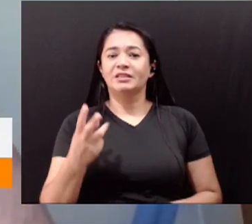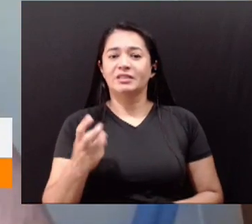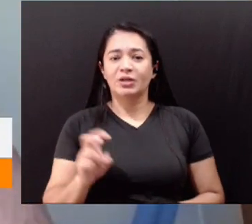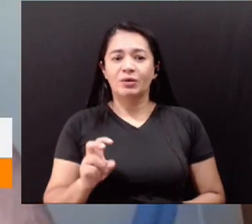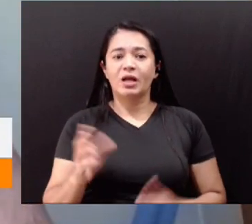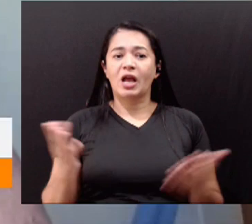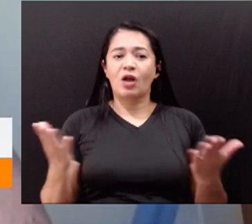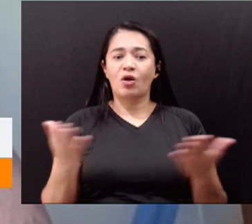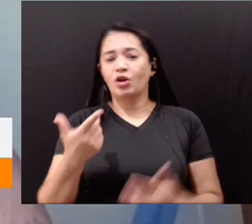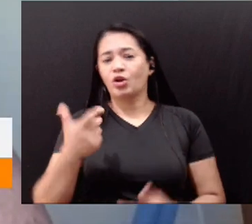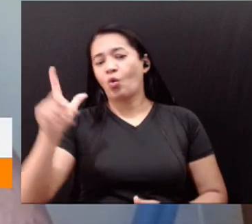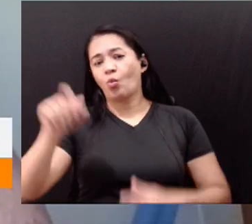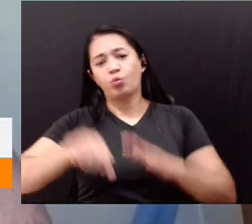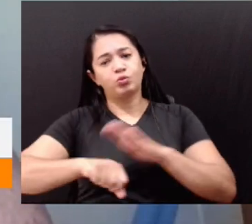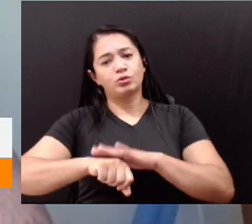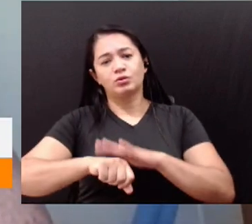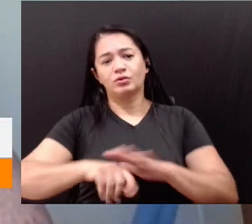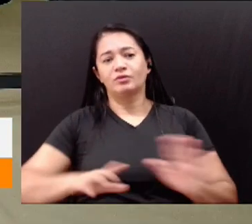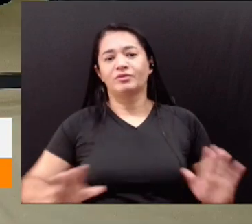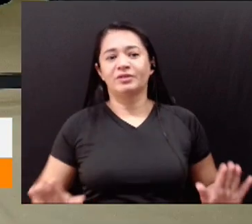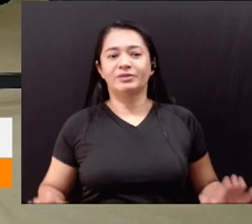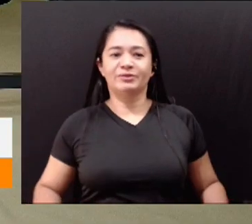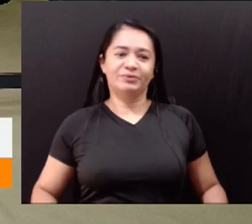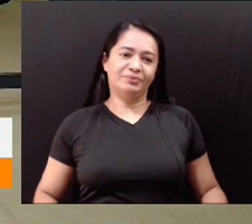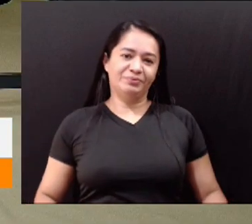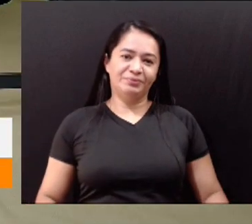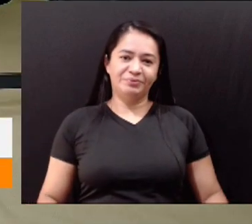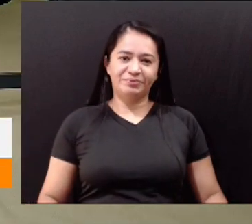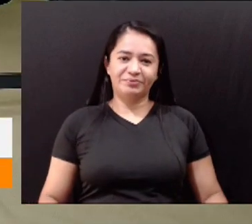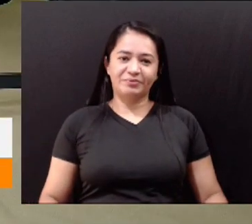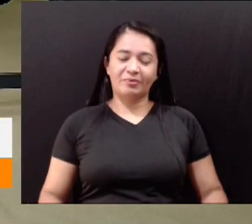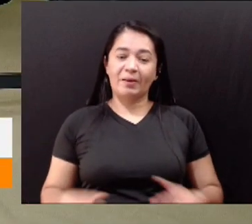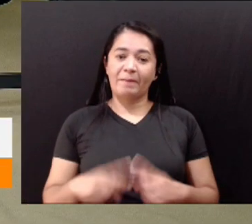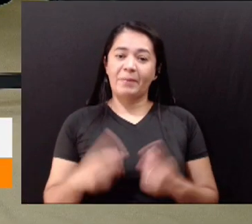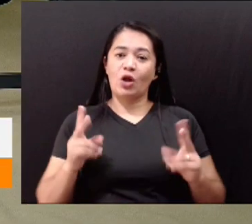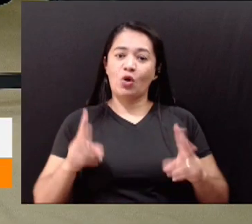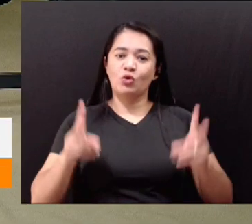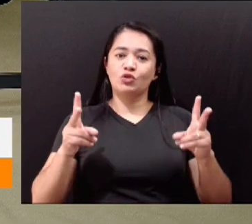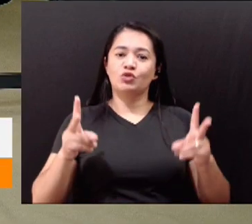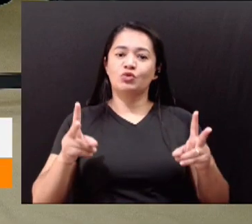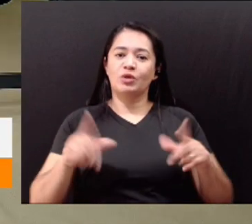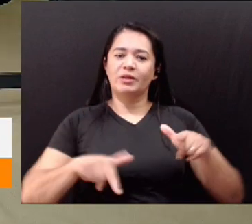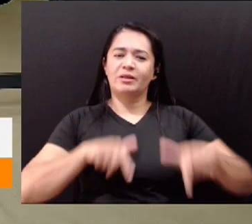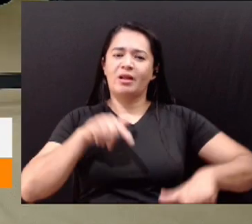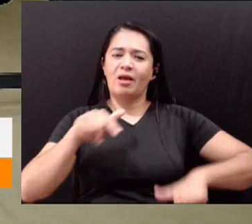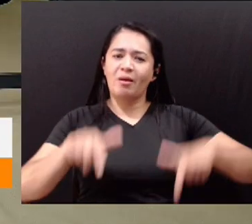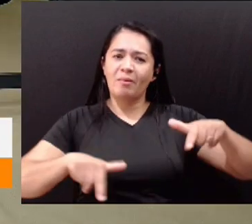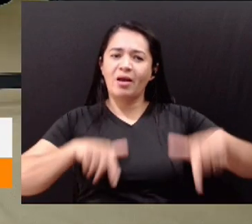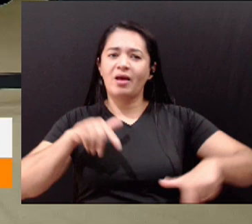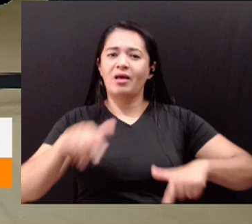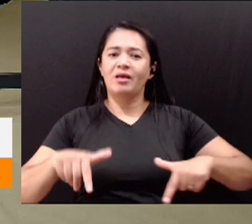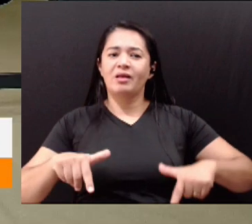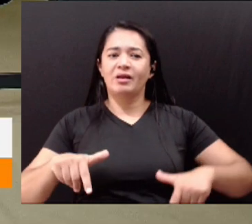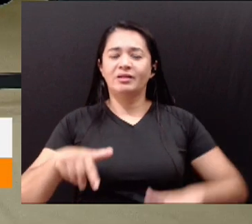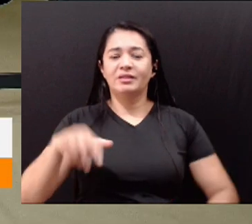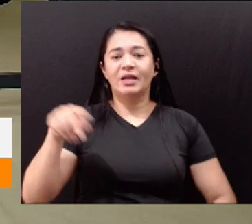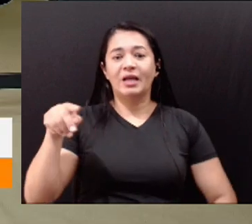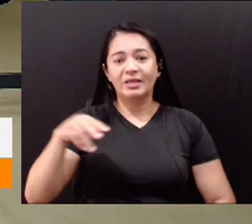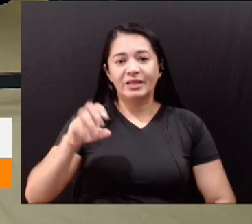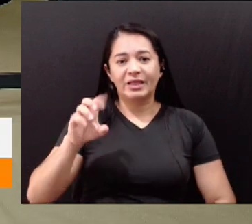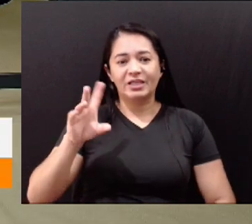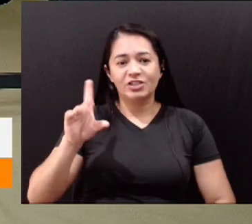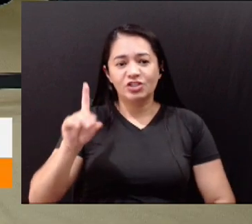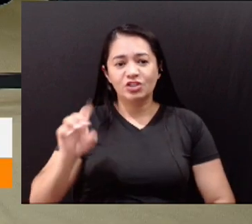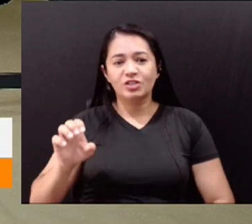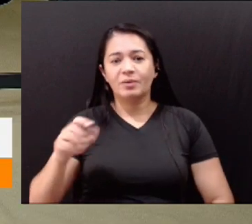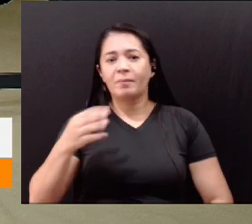coisas. Uhum. Mas continua atuando, trabalhando, né? A Neide fala que ela achou que a aposentadoria